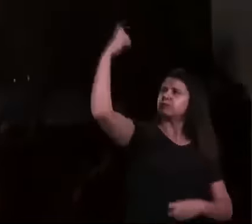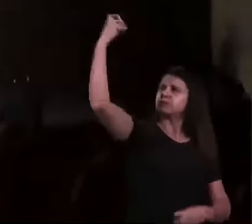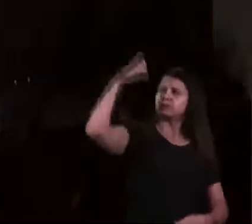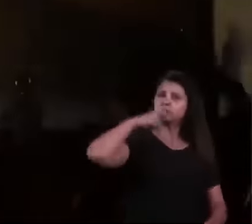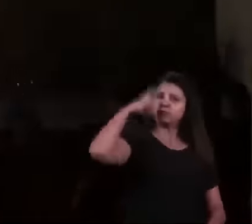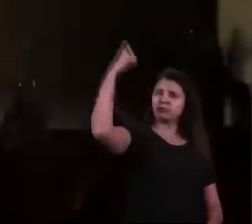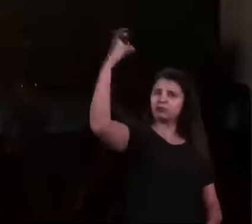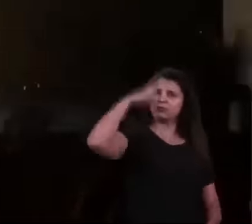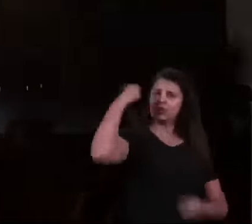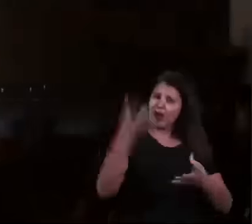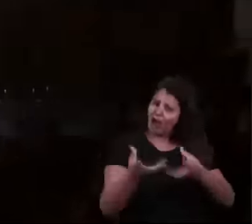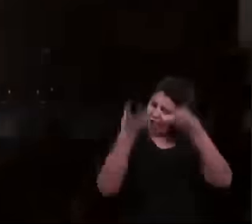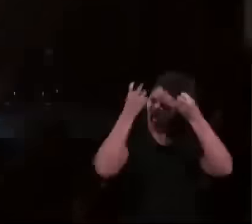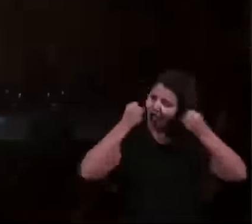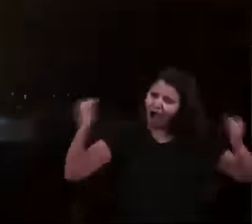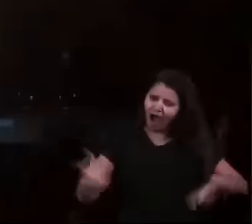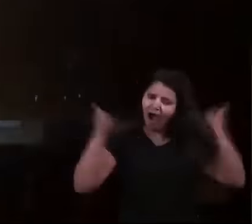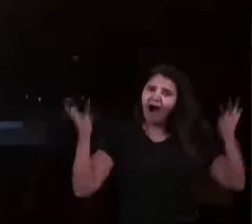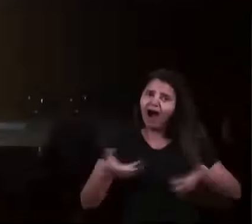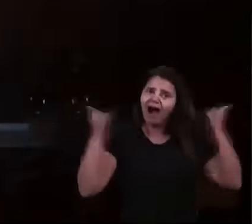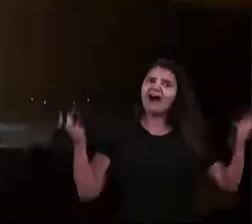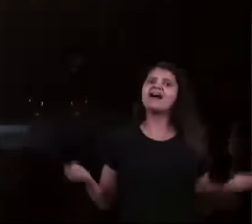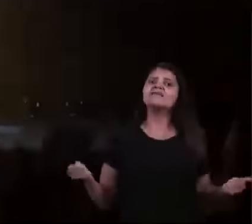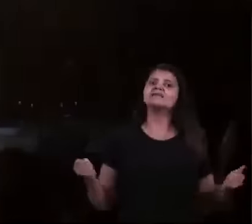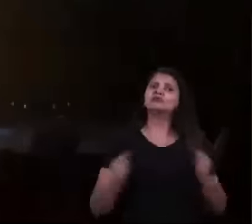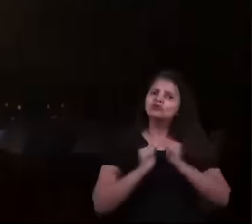dar comigo.